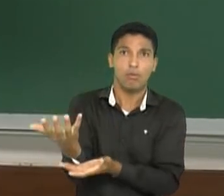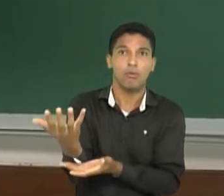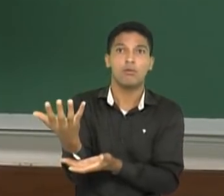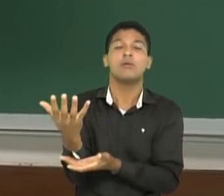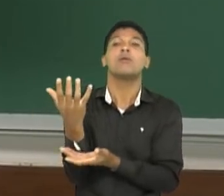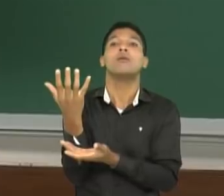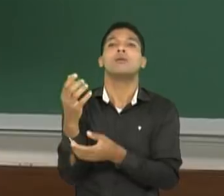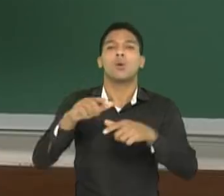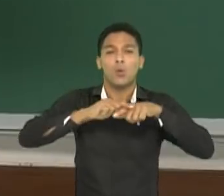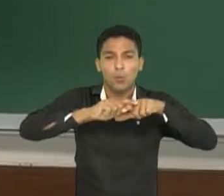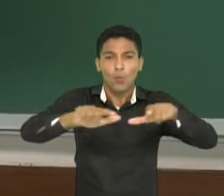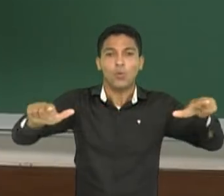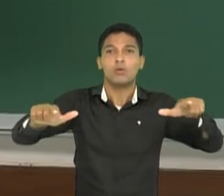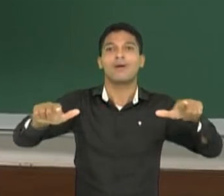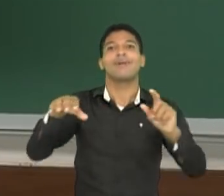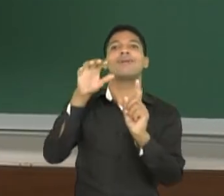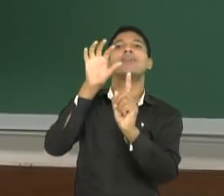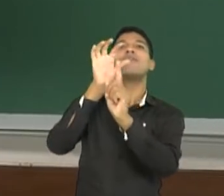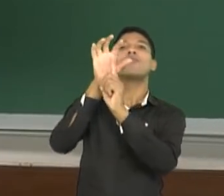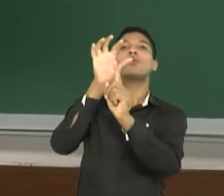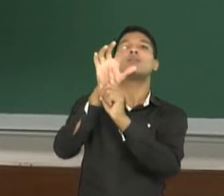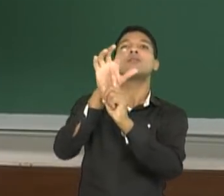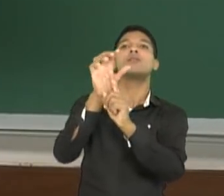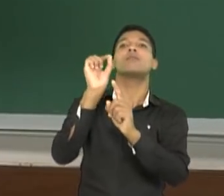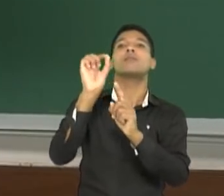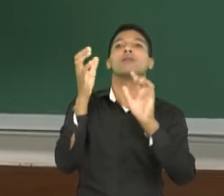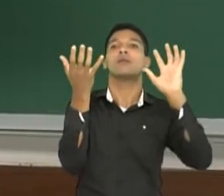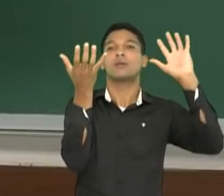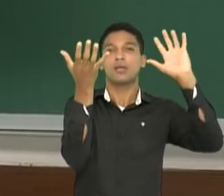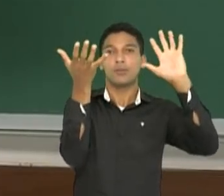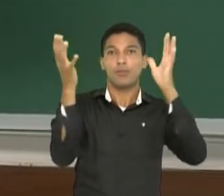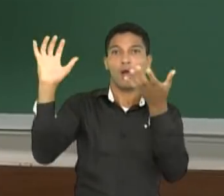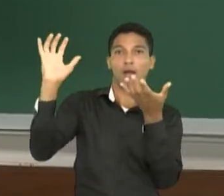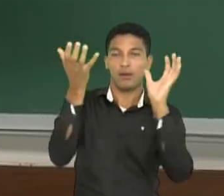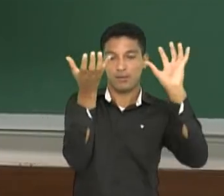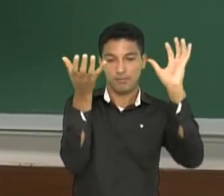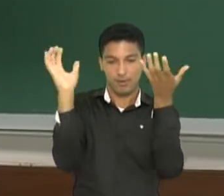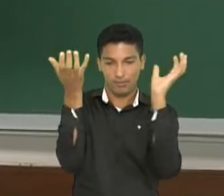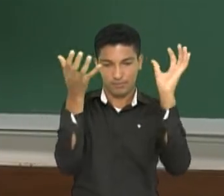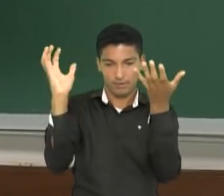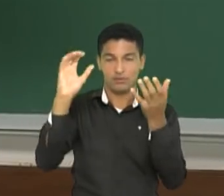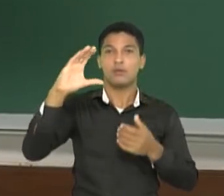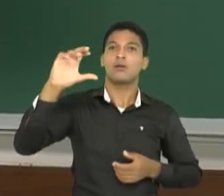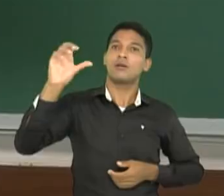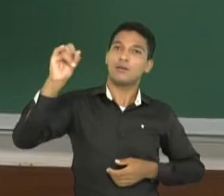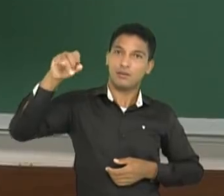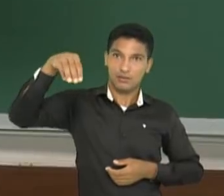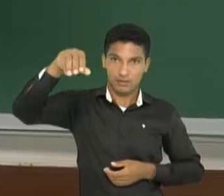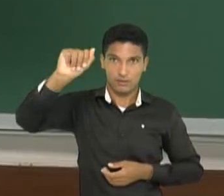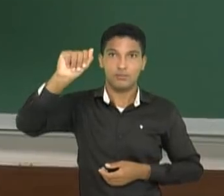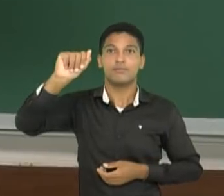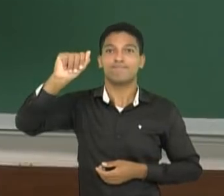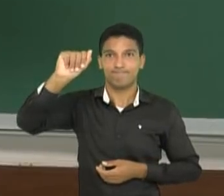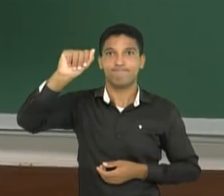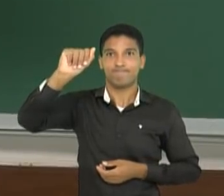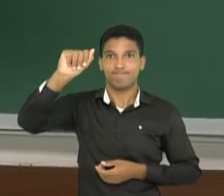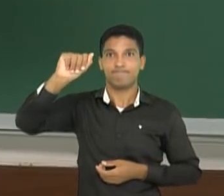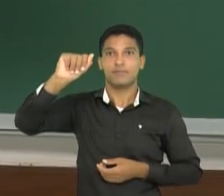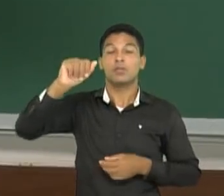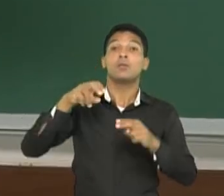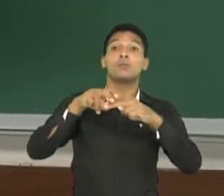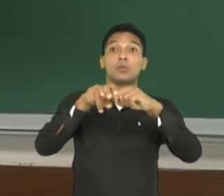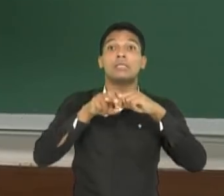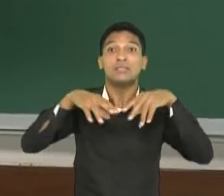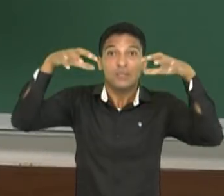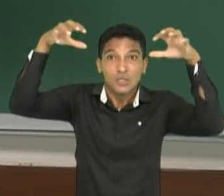respeitada. Quando se retira a vegetação, eu estou modificando essa dinâmica, portanto eu modifico inclusive o regime das